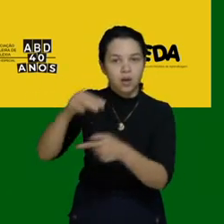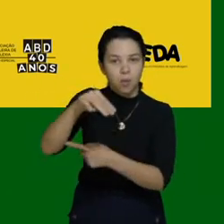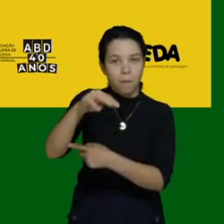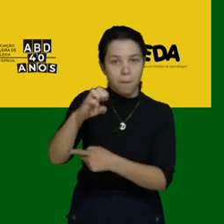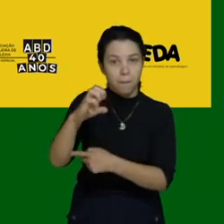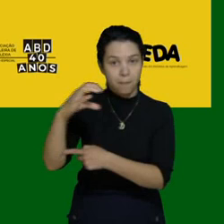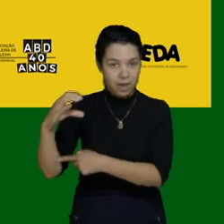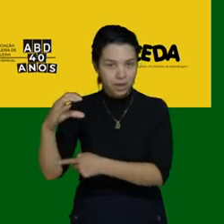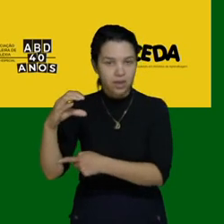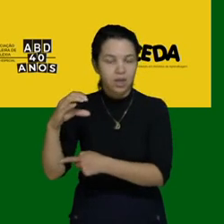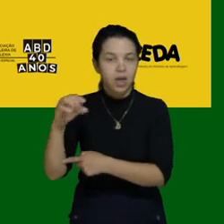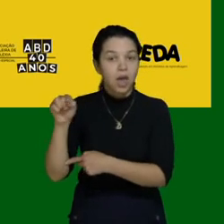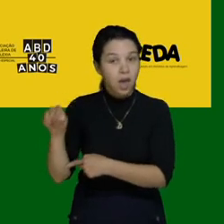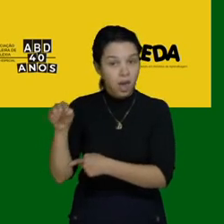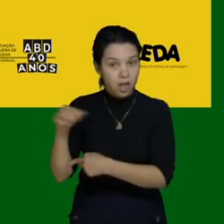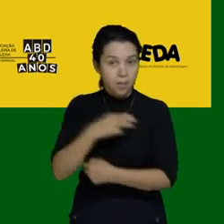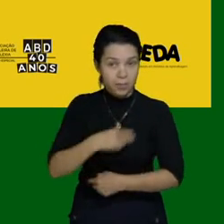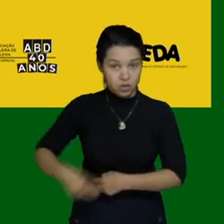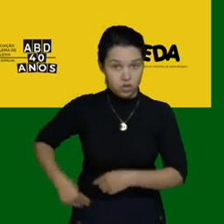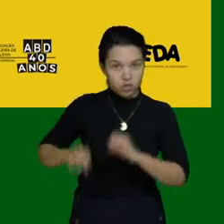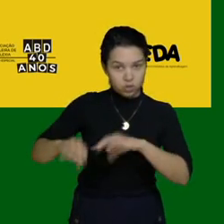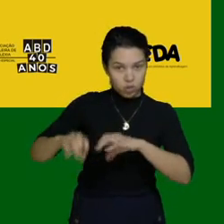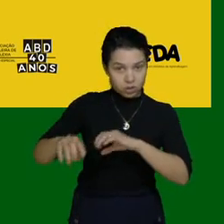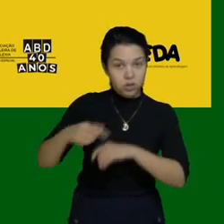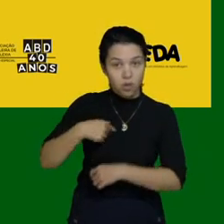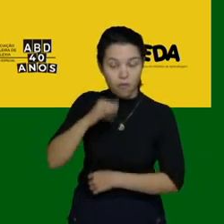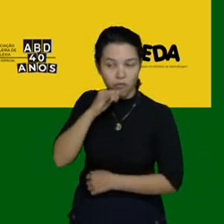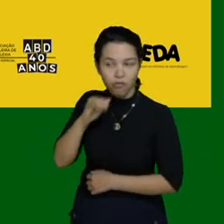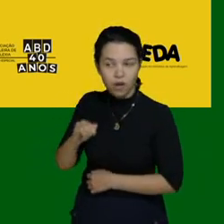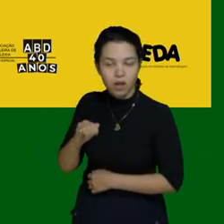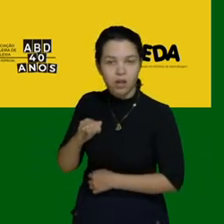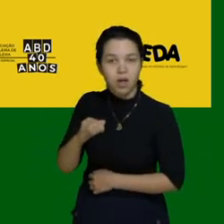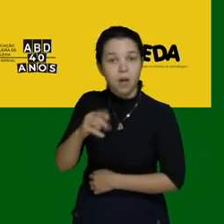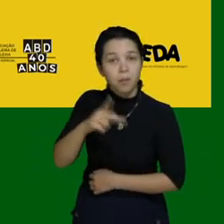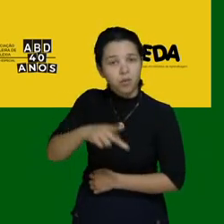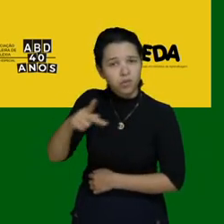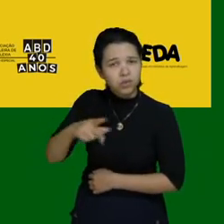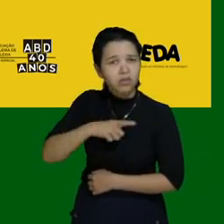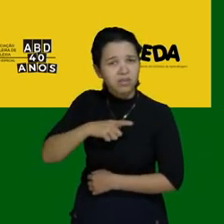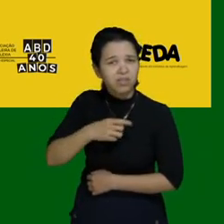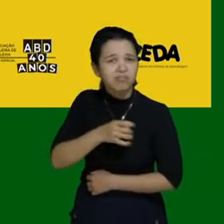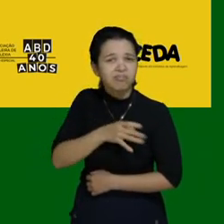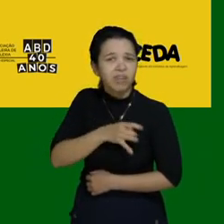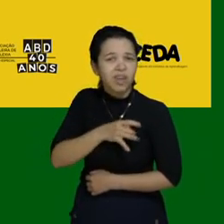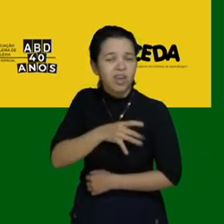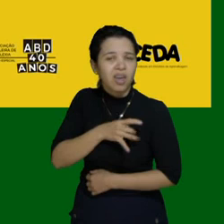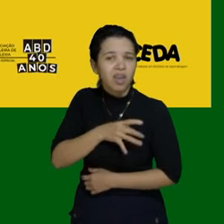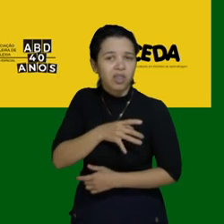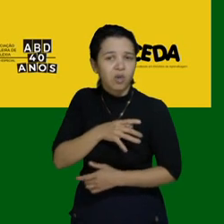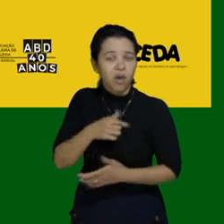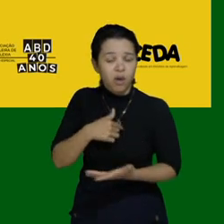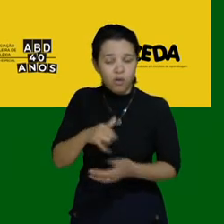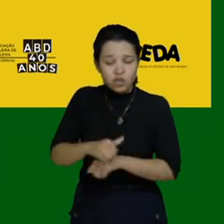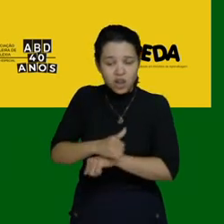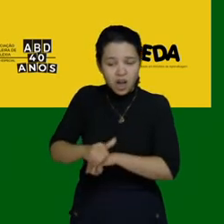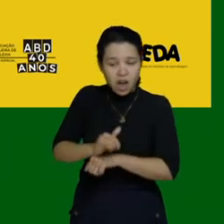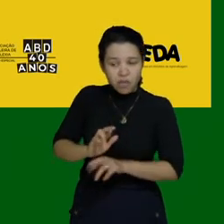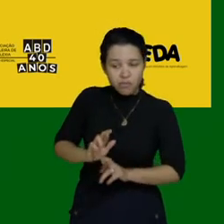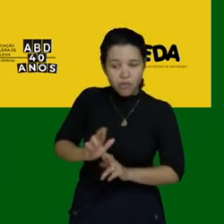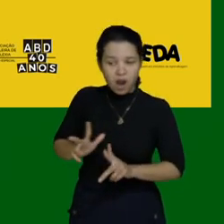educação falei para ele H os professores têm medo de fazer estratégias diferentes porque tem medo da